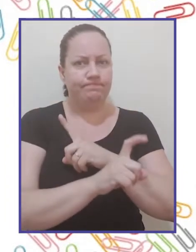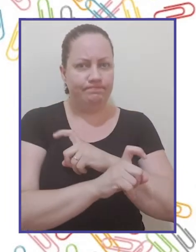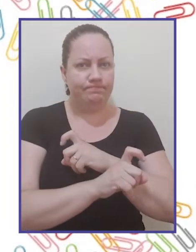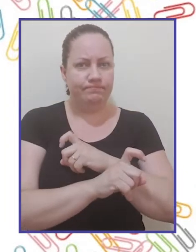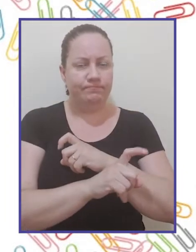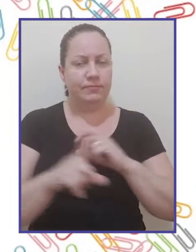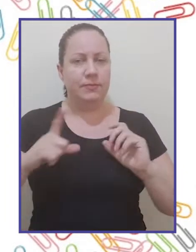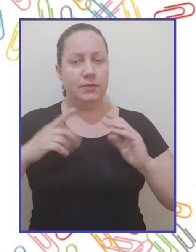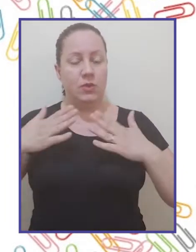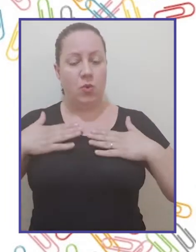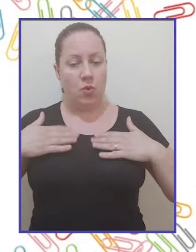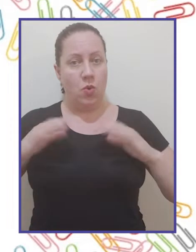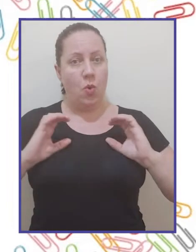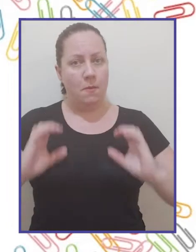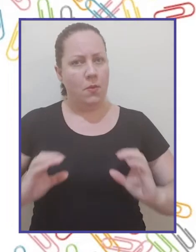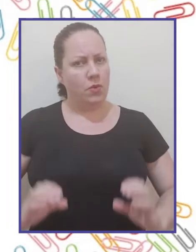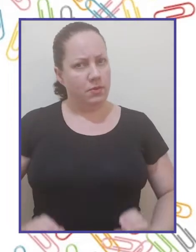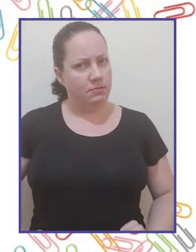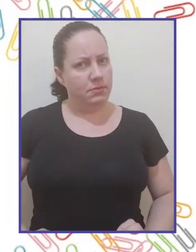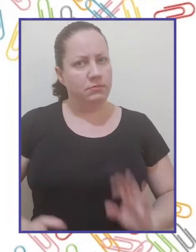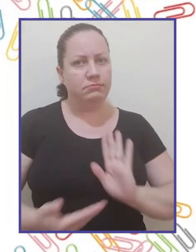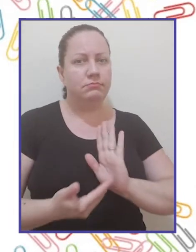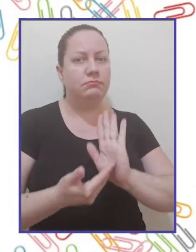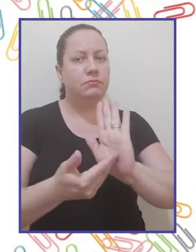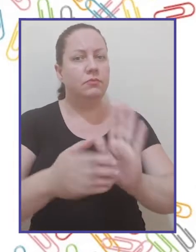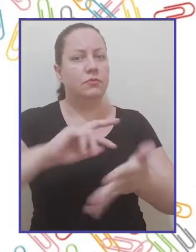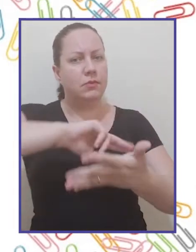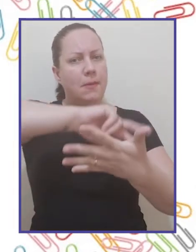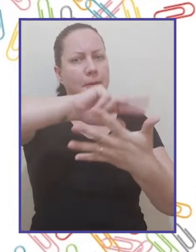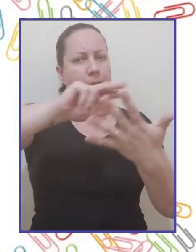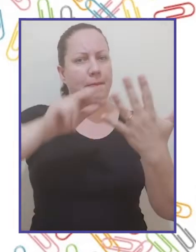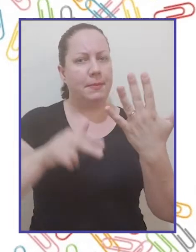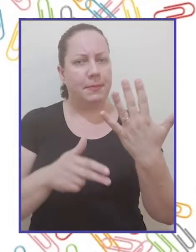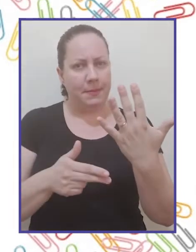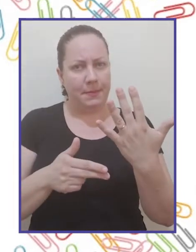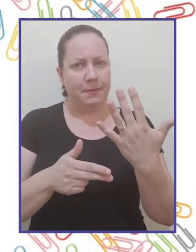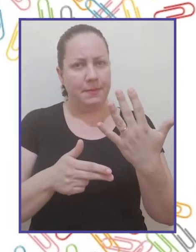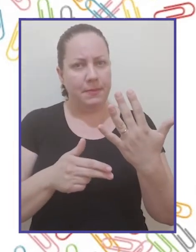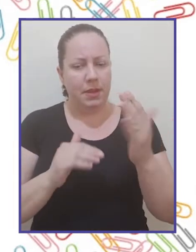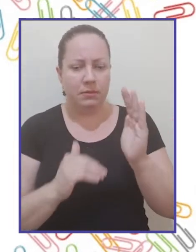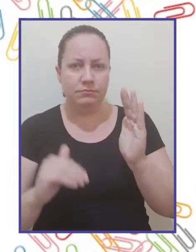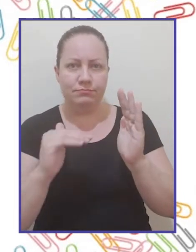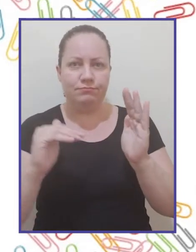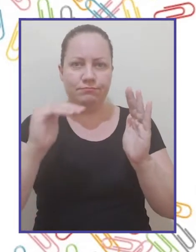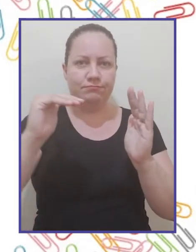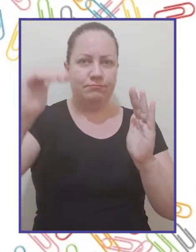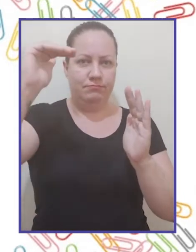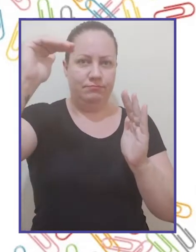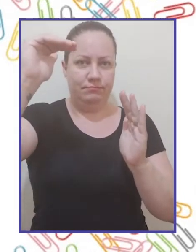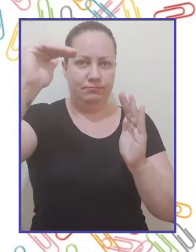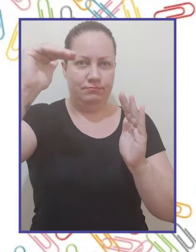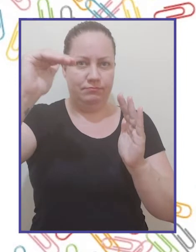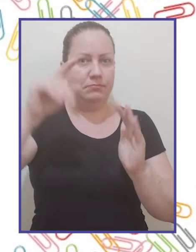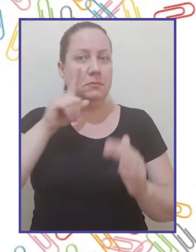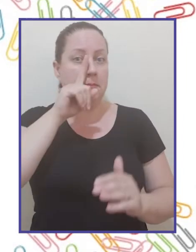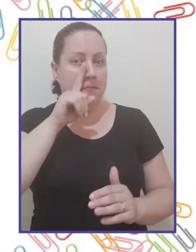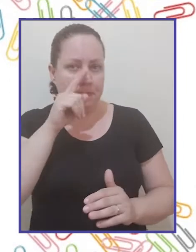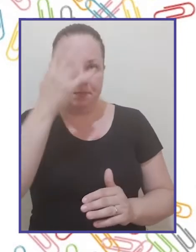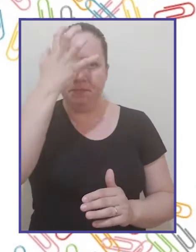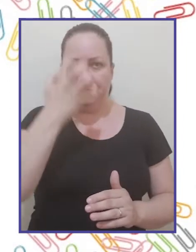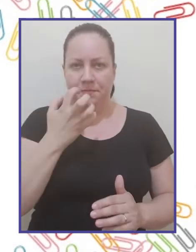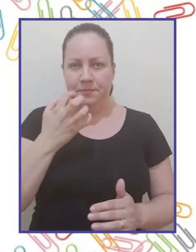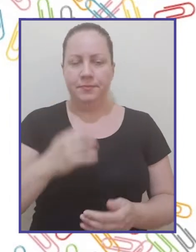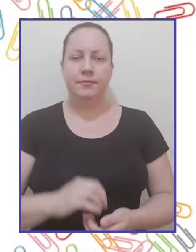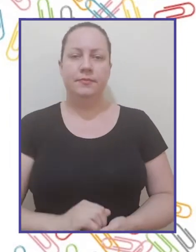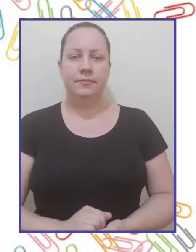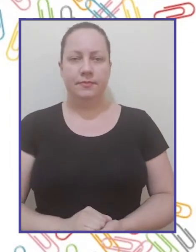um ponto de vista comportamental que apresenta múltiplas etiologias e graus variados de